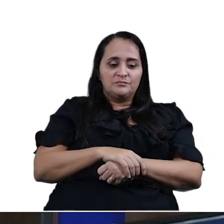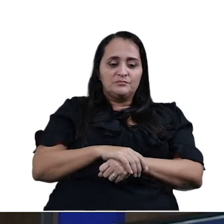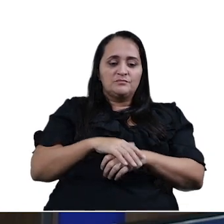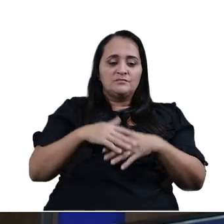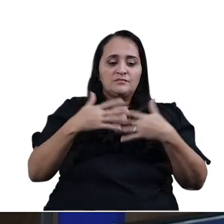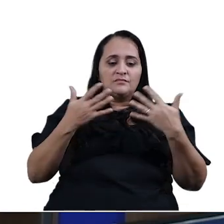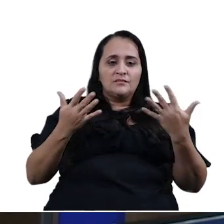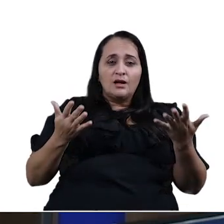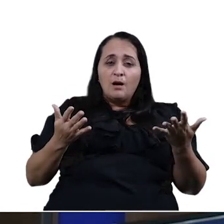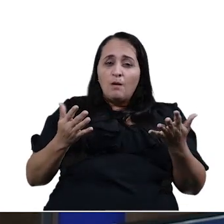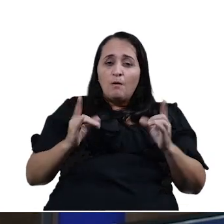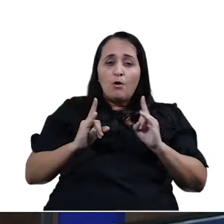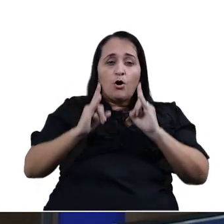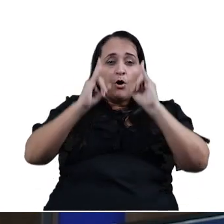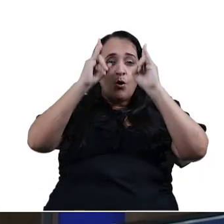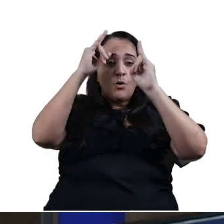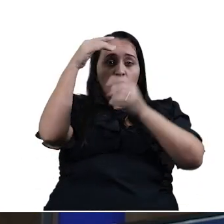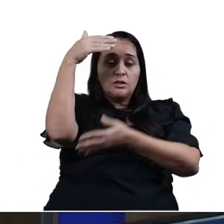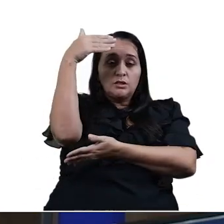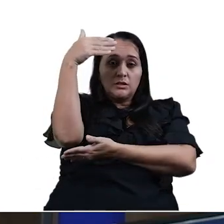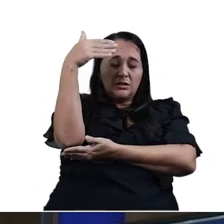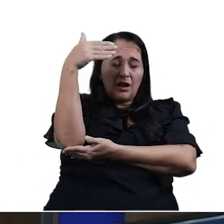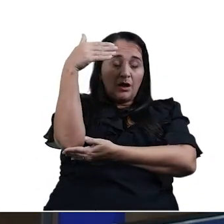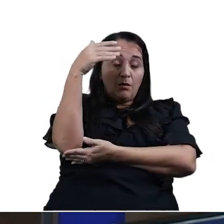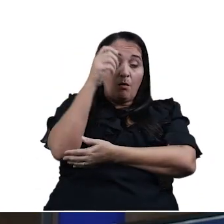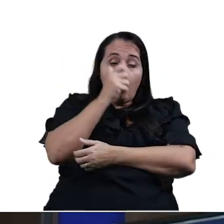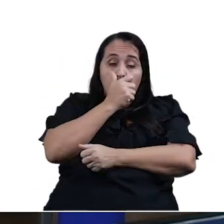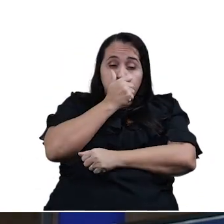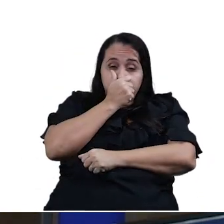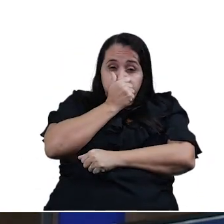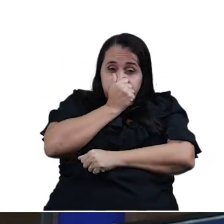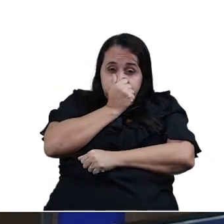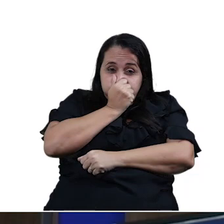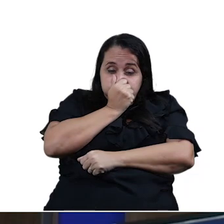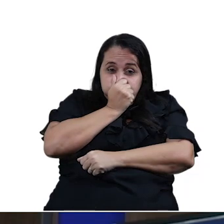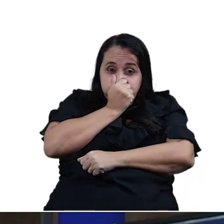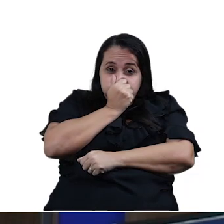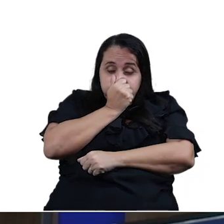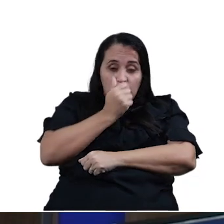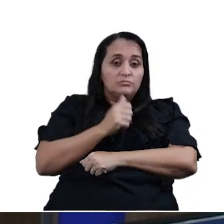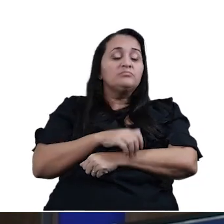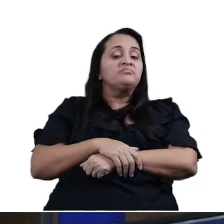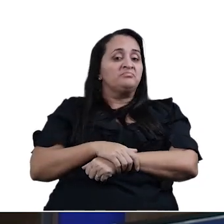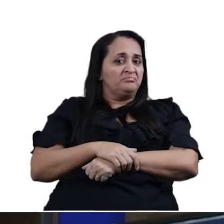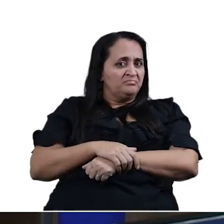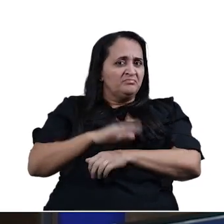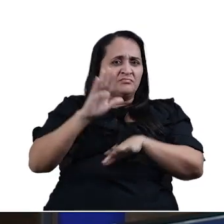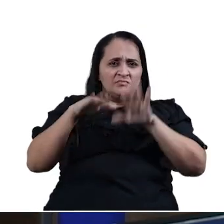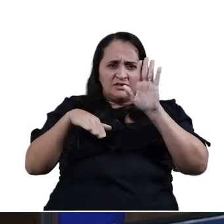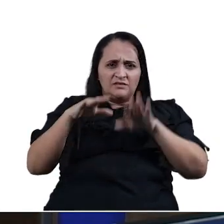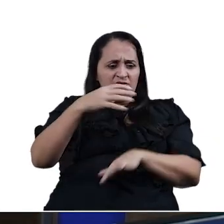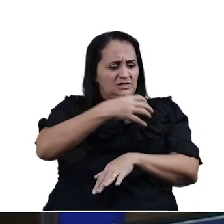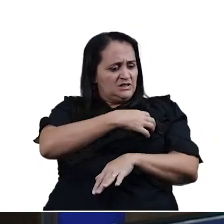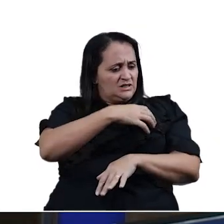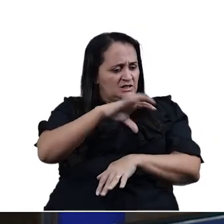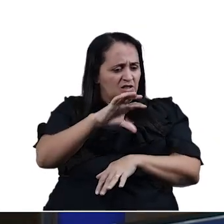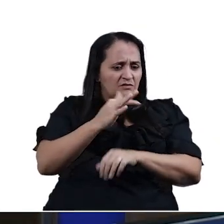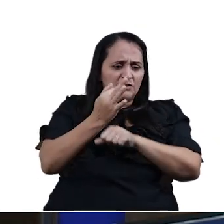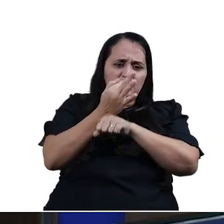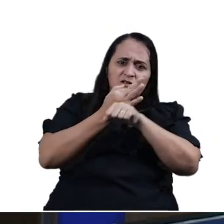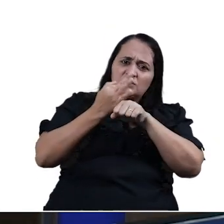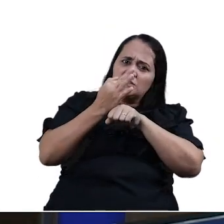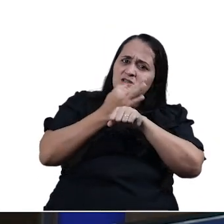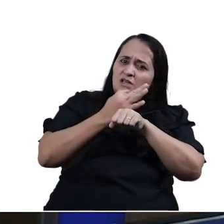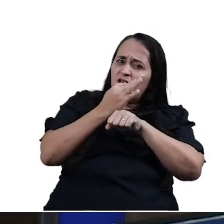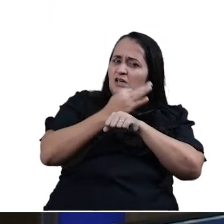pessoa. Esse hotel estava lotado. Um tempo assim, igual aqui em Salvador, né? Aquele tempo de temporadas, de férias,